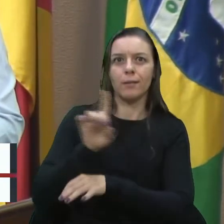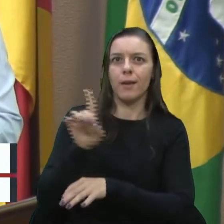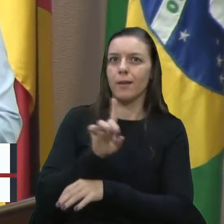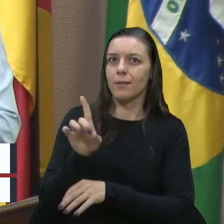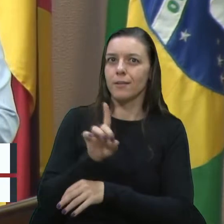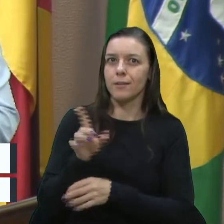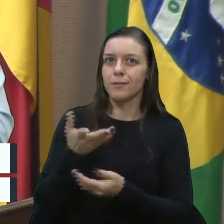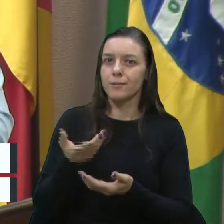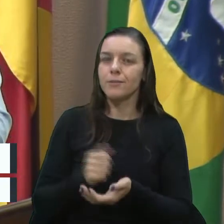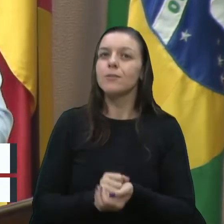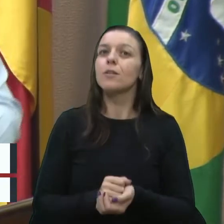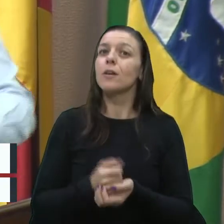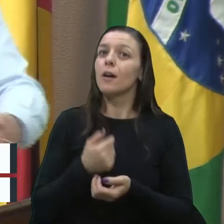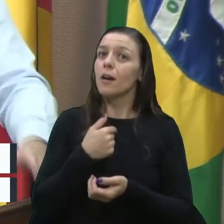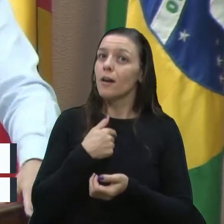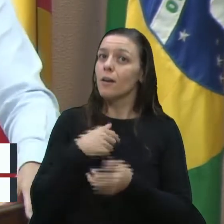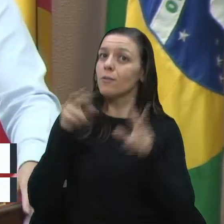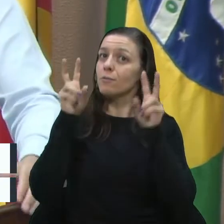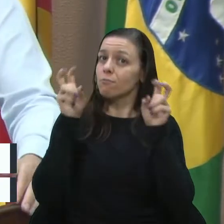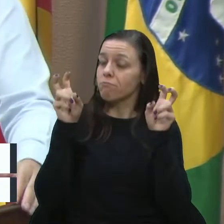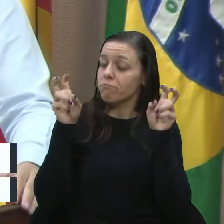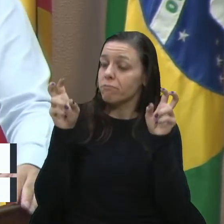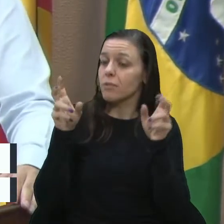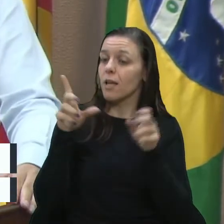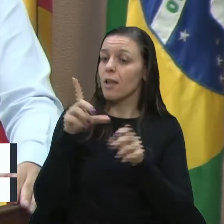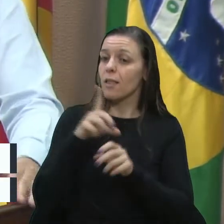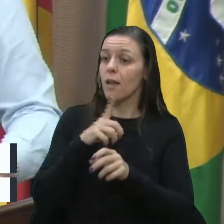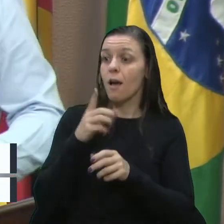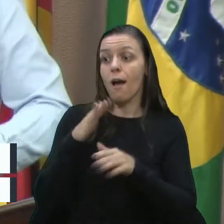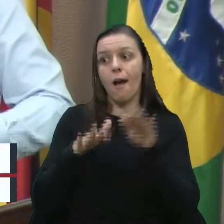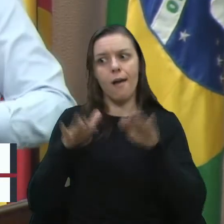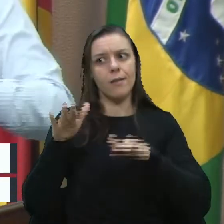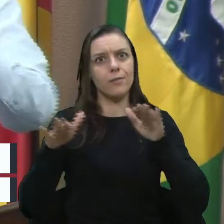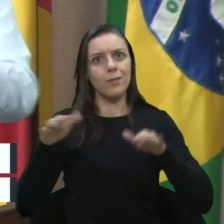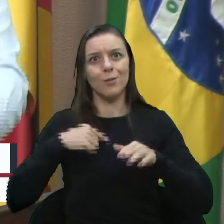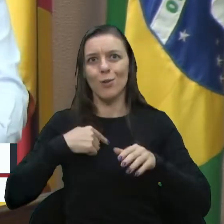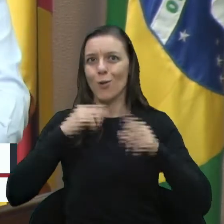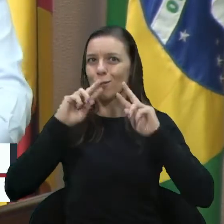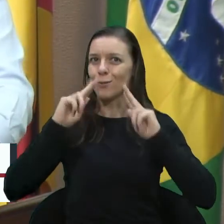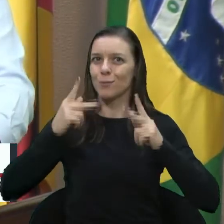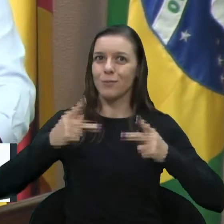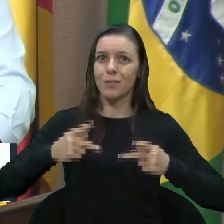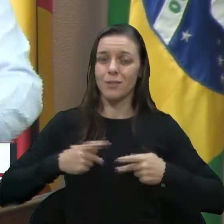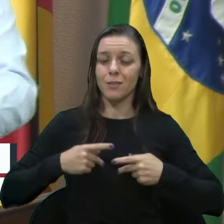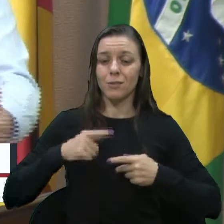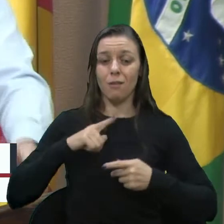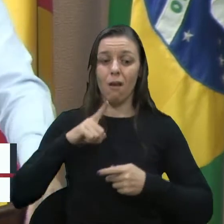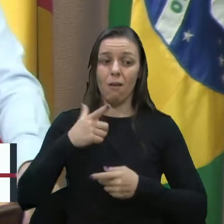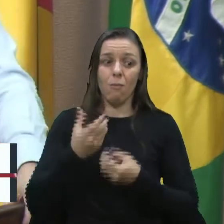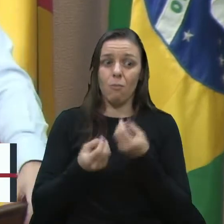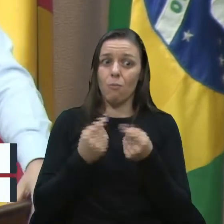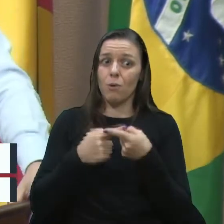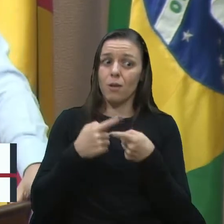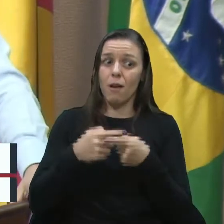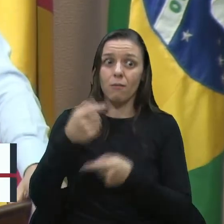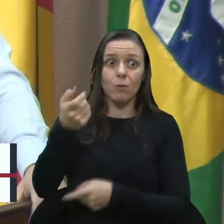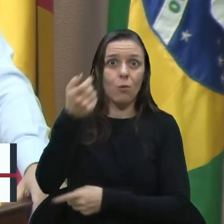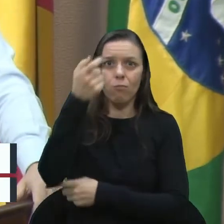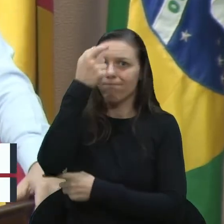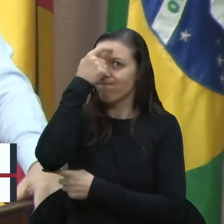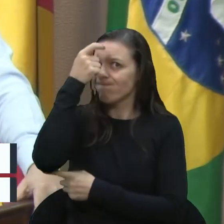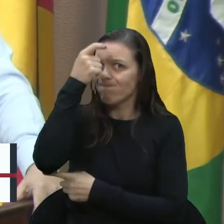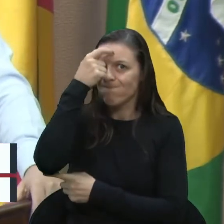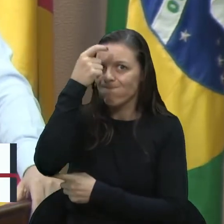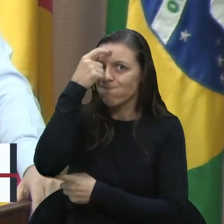contrário. São situações que, às vezes, nós, humanos, nos colocamos por não termos a consciência